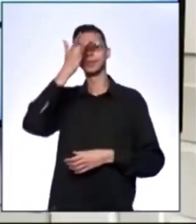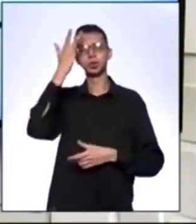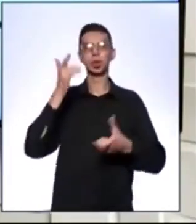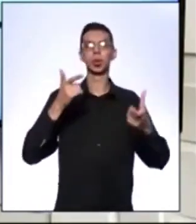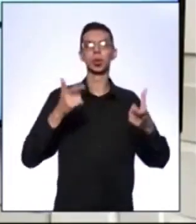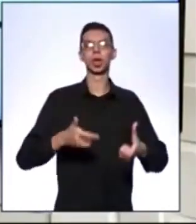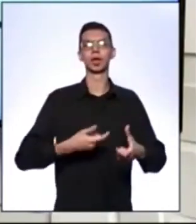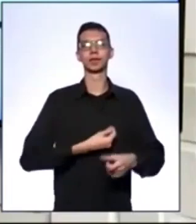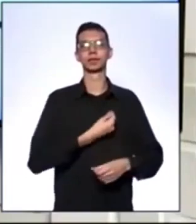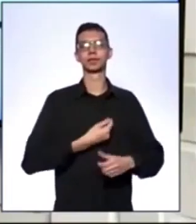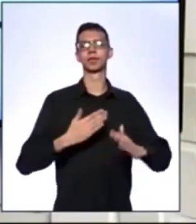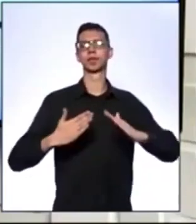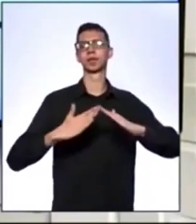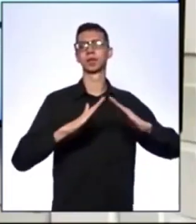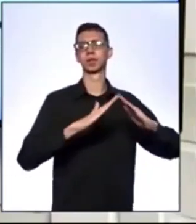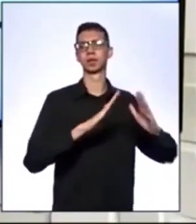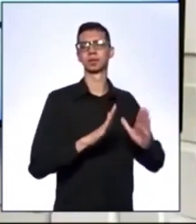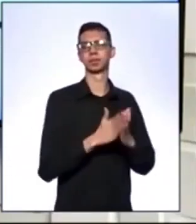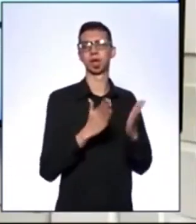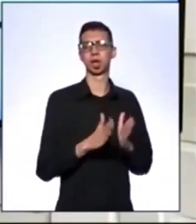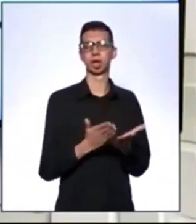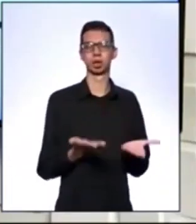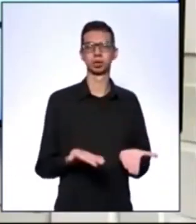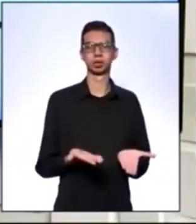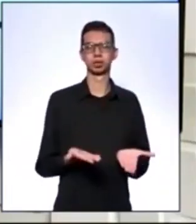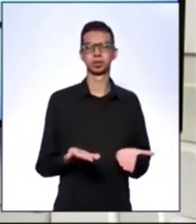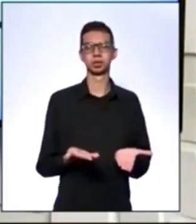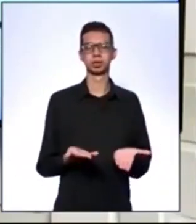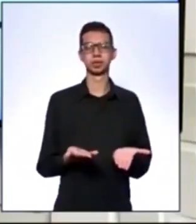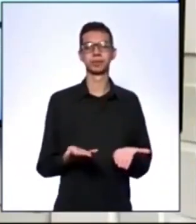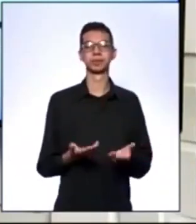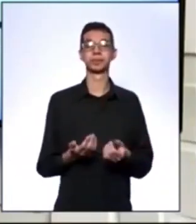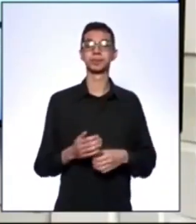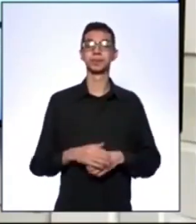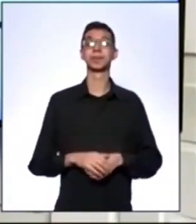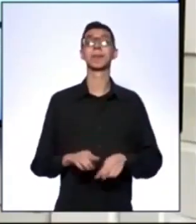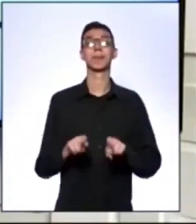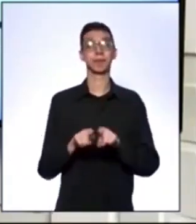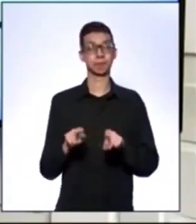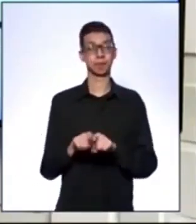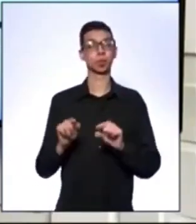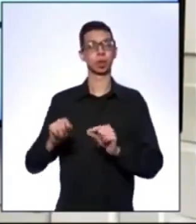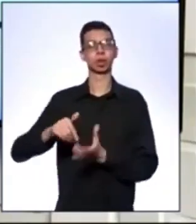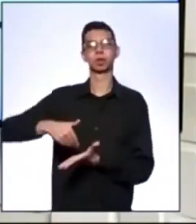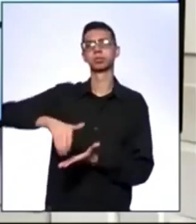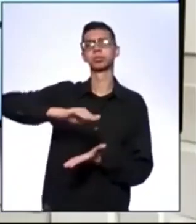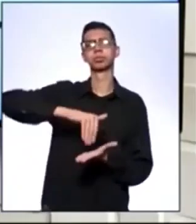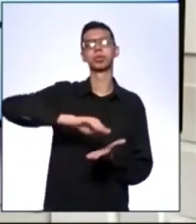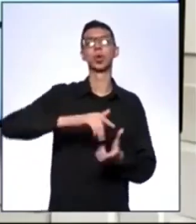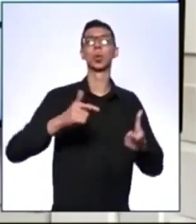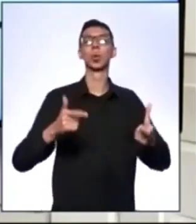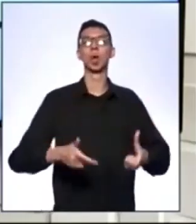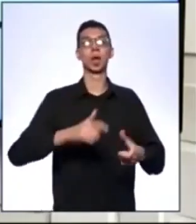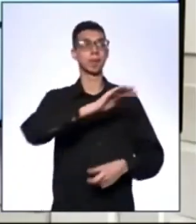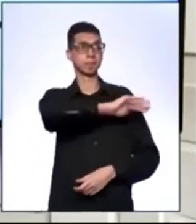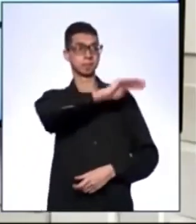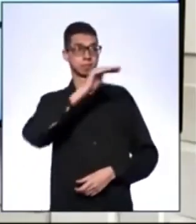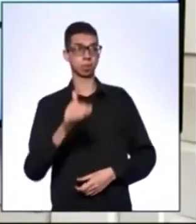para negro recém-liberto, nos cortiços, elas são também desalojadas e vão morar nos